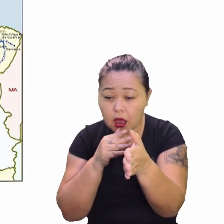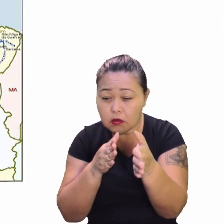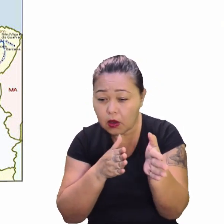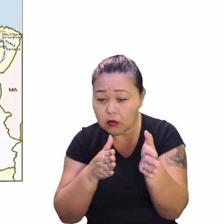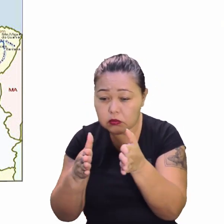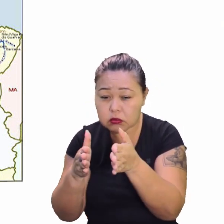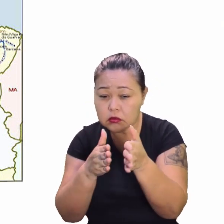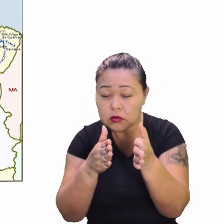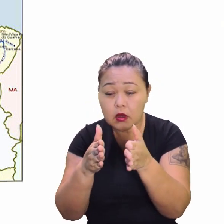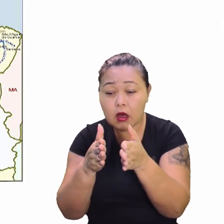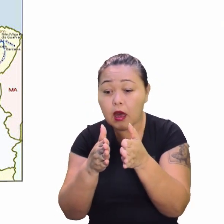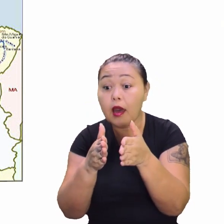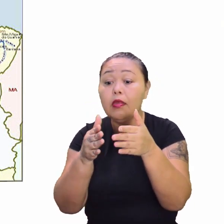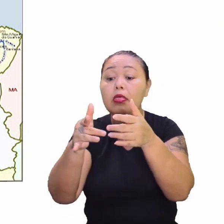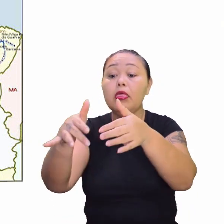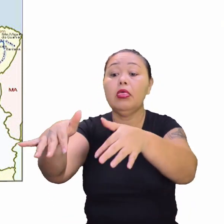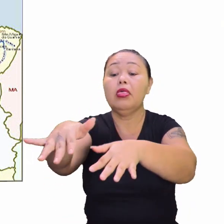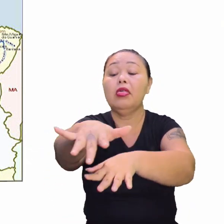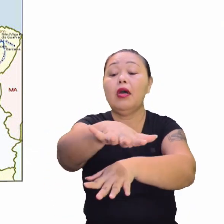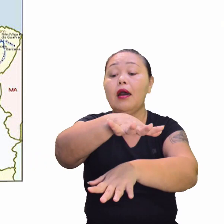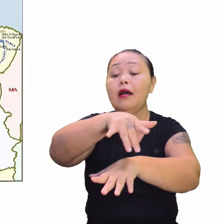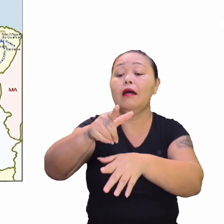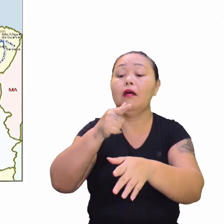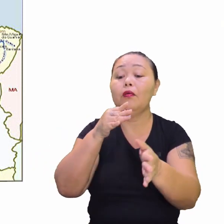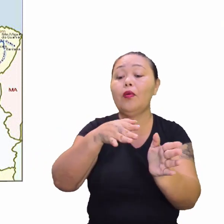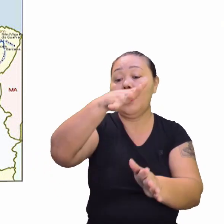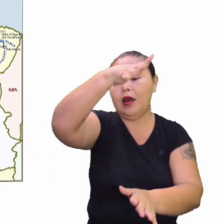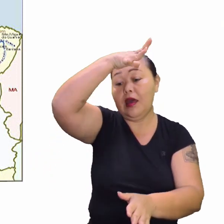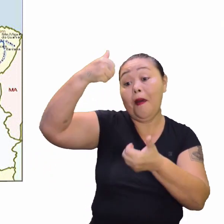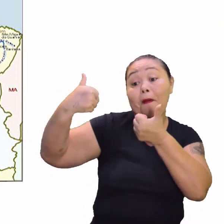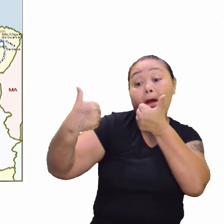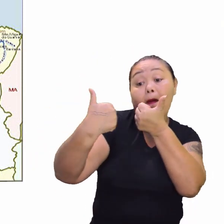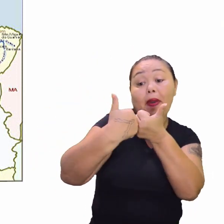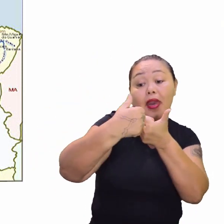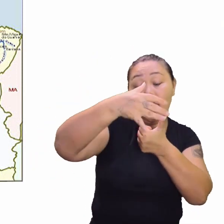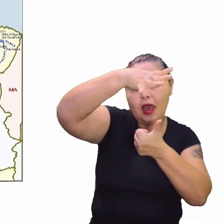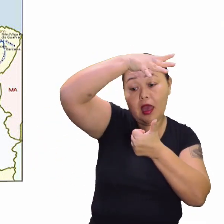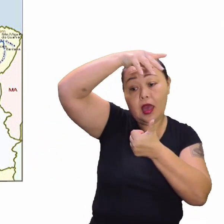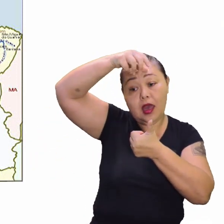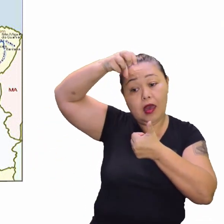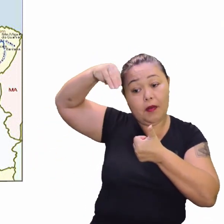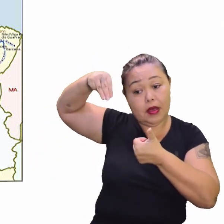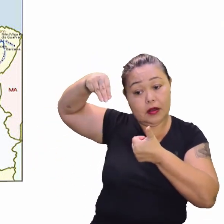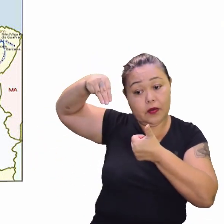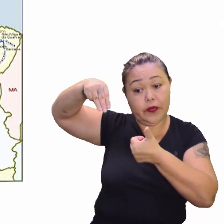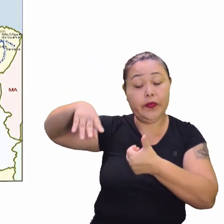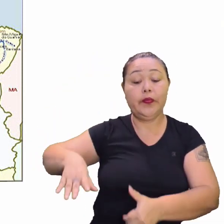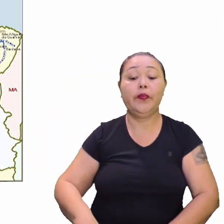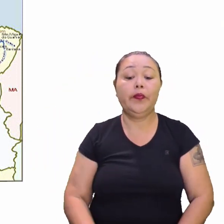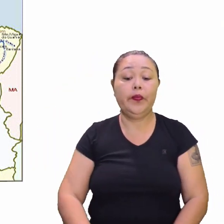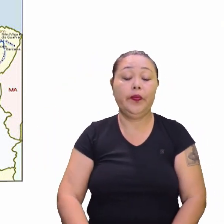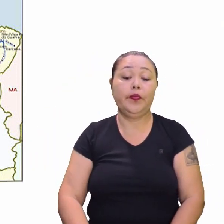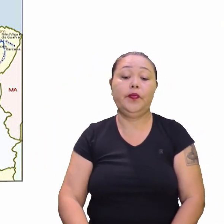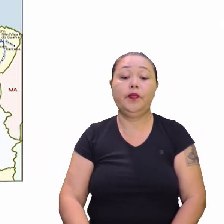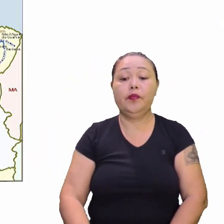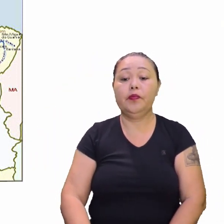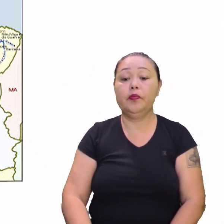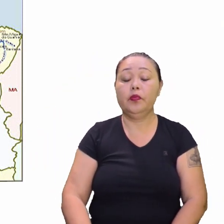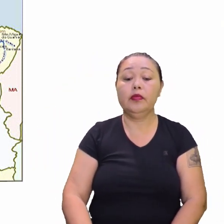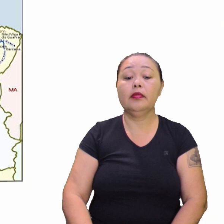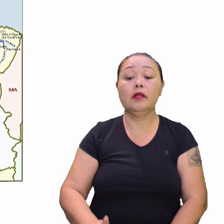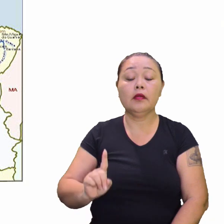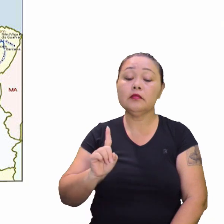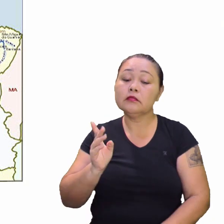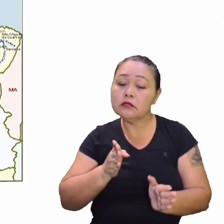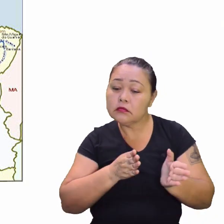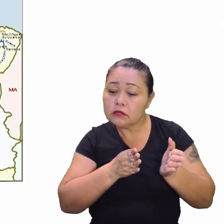o Rio Amazonas. Exatamente. Próximo de Manaus. Então, aqui já é o Rio Amazonas, ok?